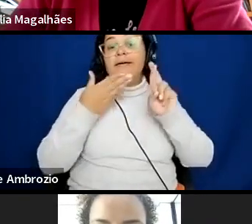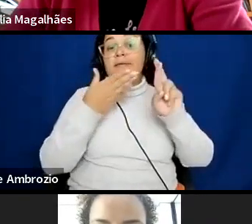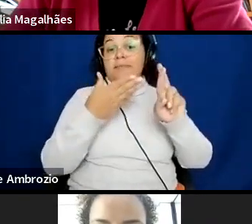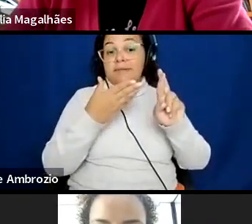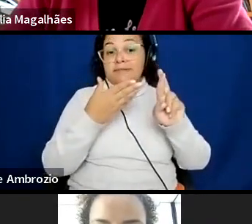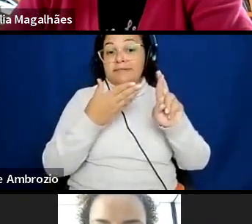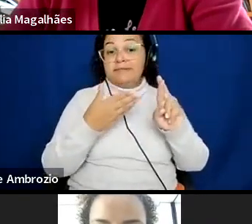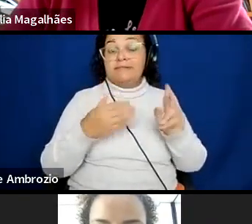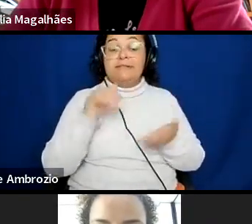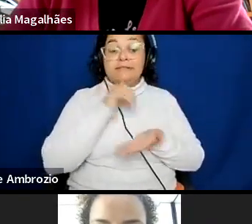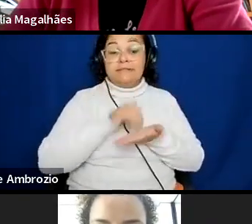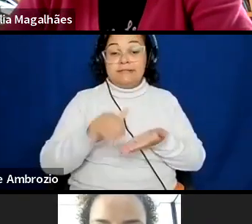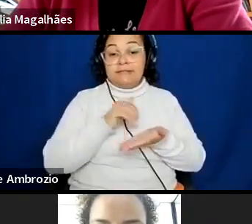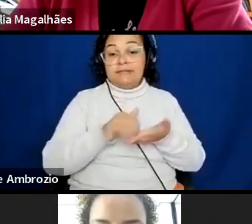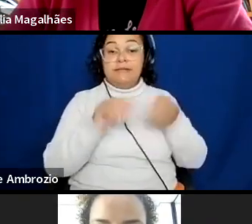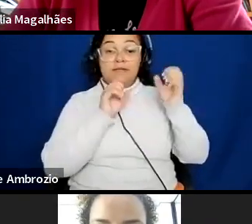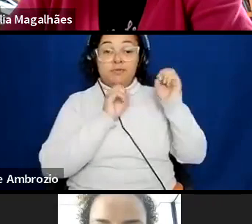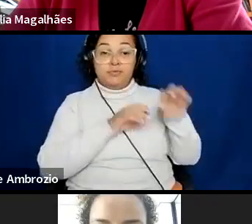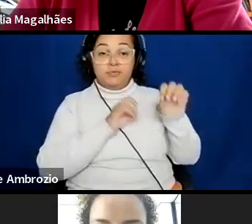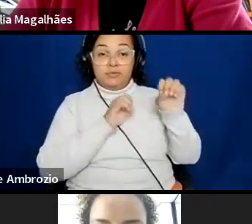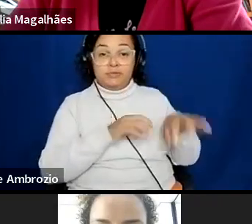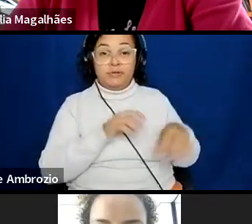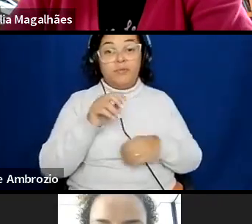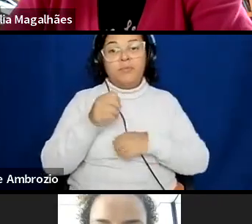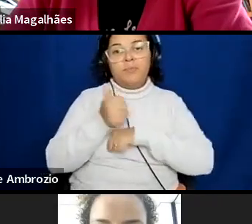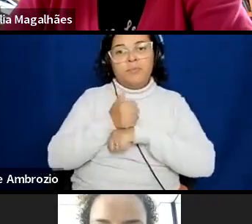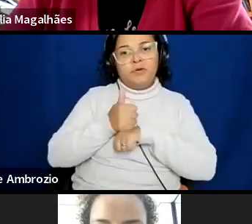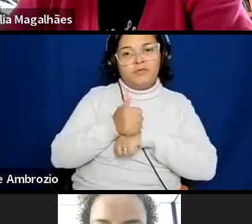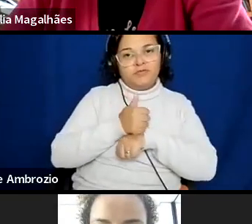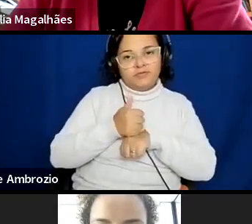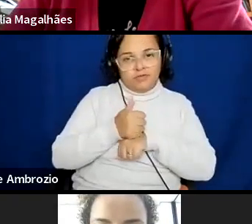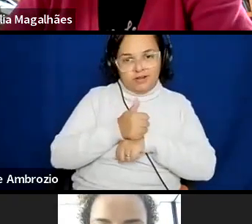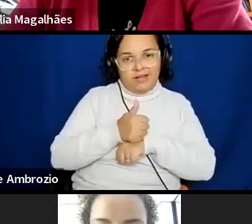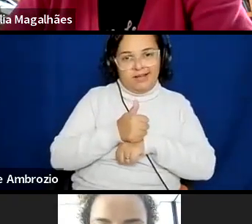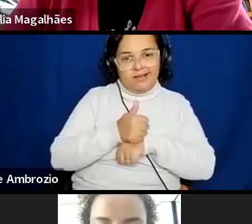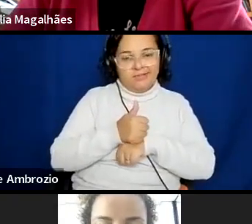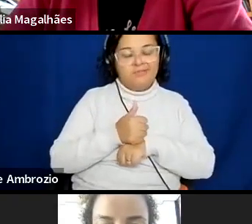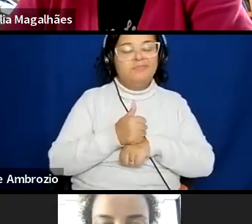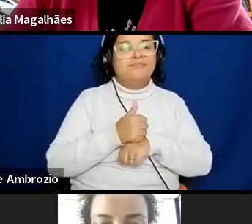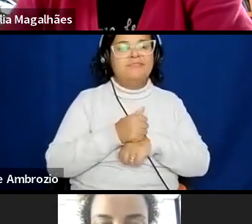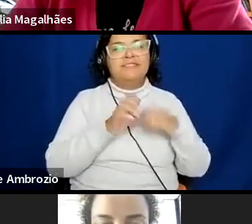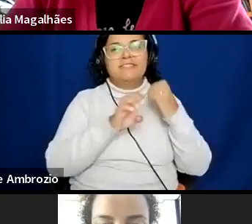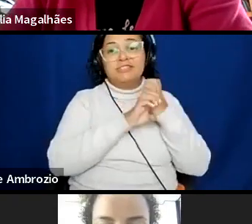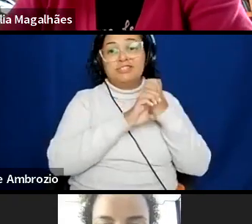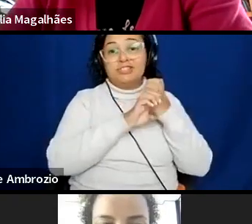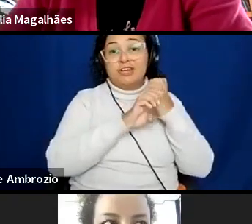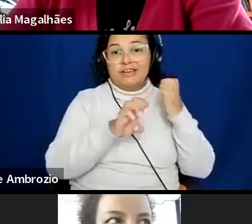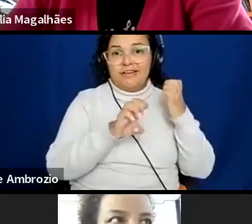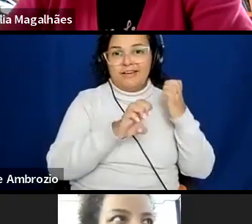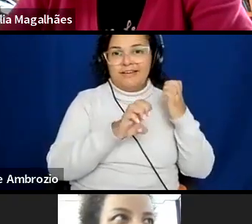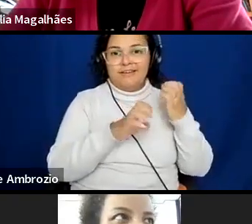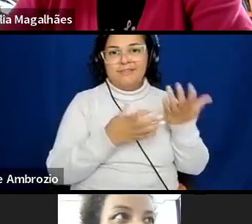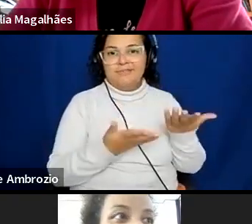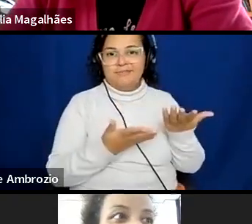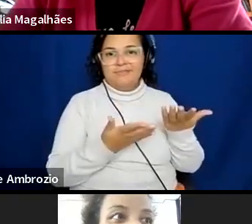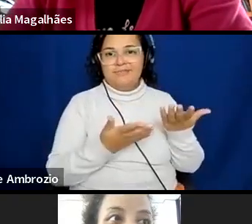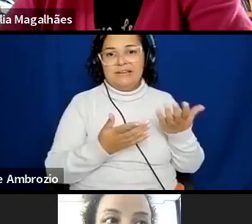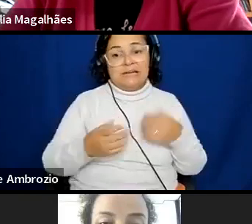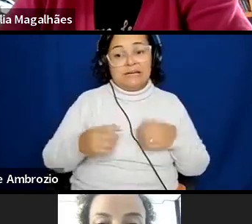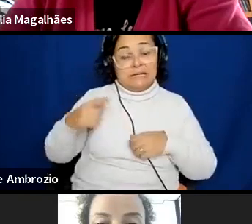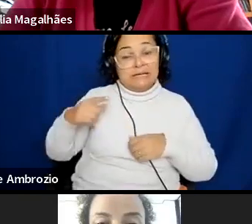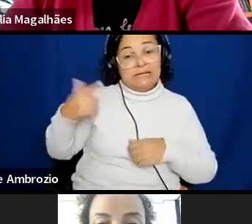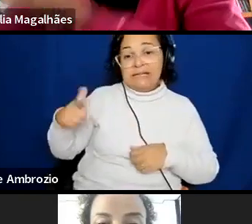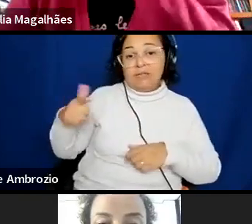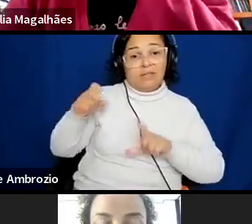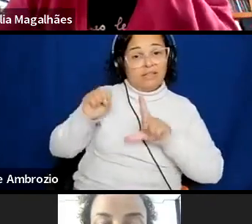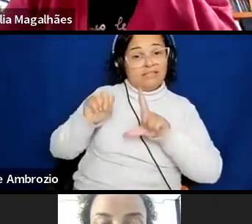da Educação um profissional que é engenheiro civil, que nem é formado sequer em licenciatura.